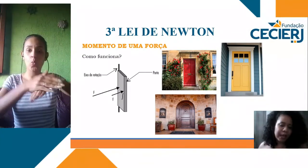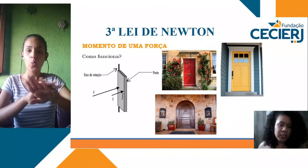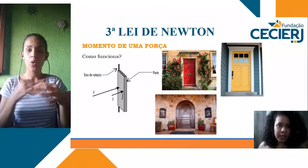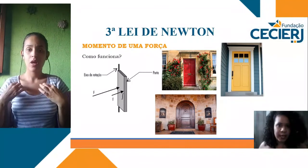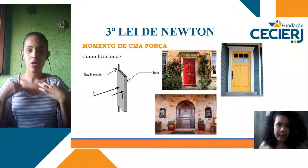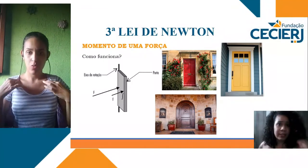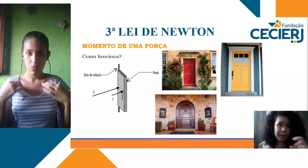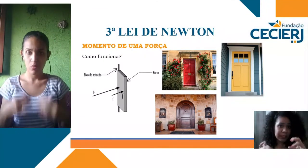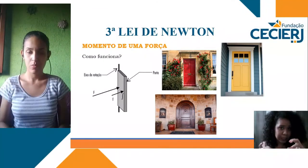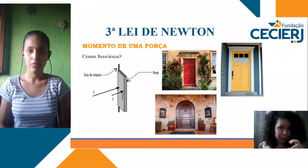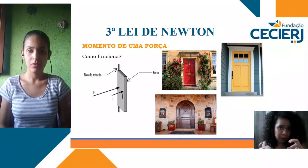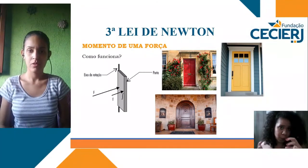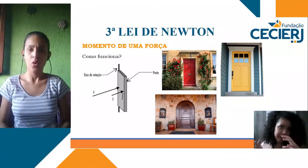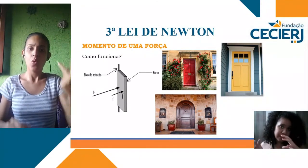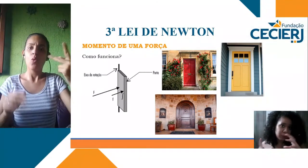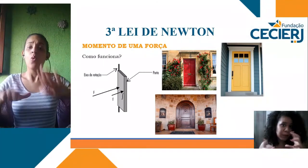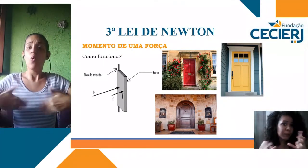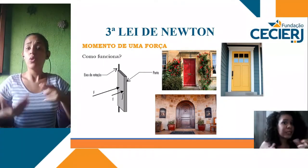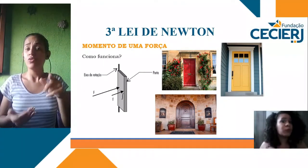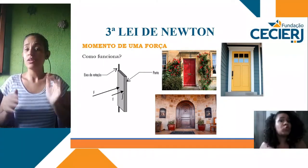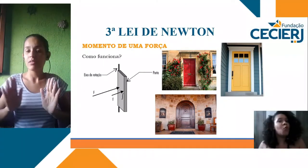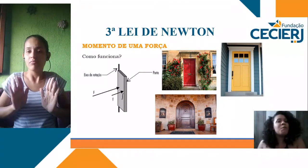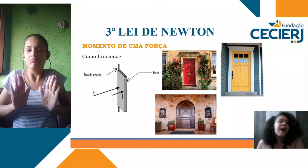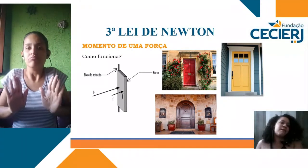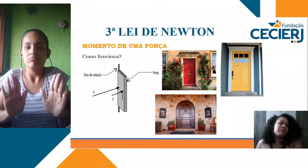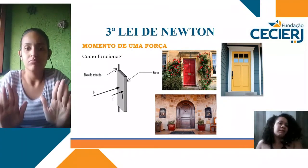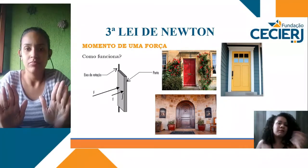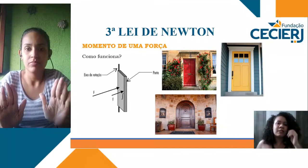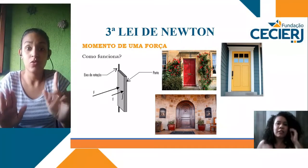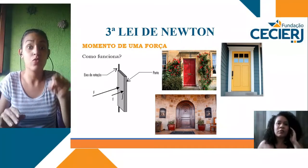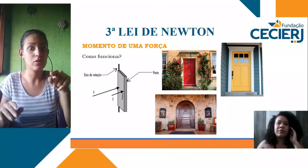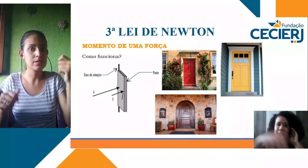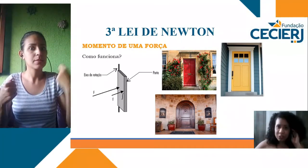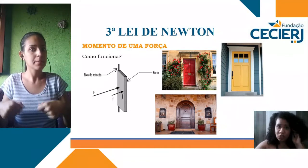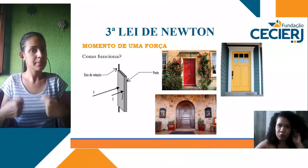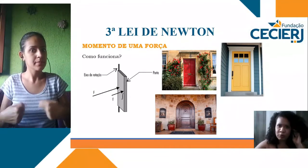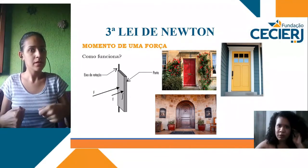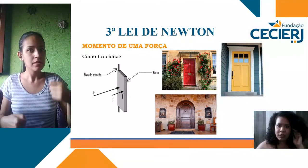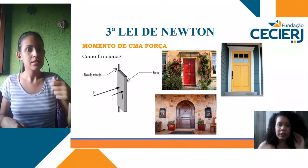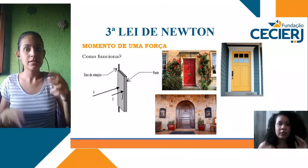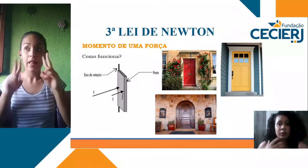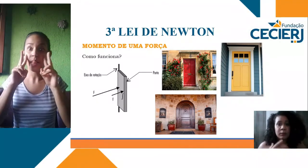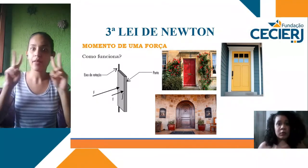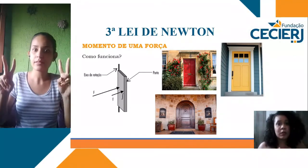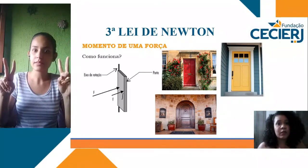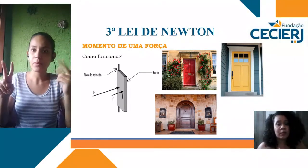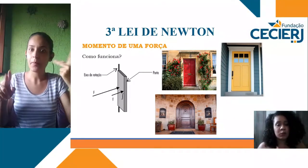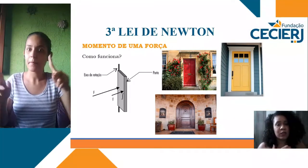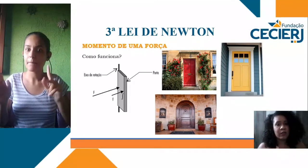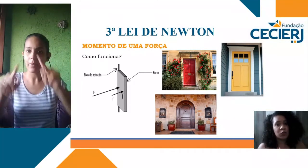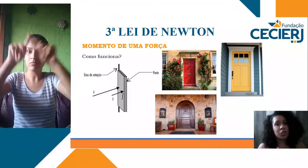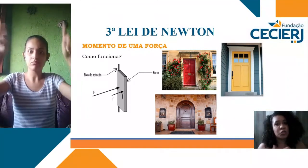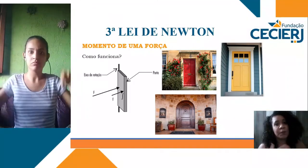tenta arrastar ele, você precisa se preocupar se ele não vai, por exemplo, tombar, se ele não vai fazer esse giro. Então isso é uma